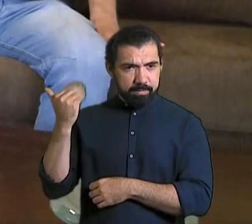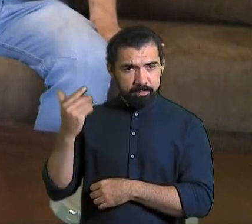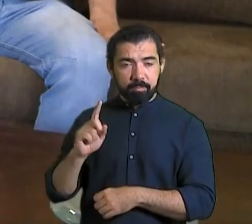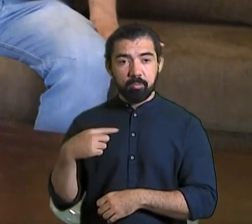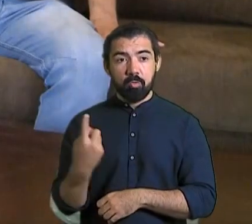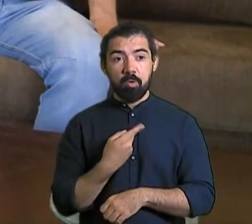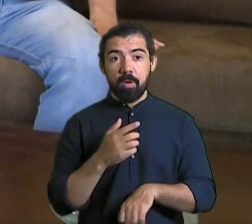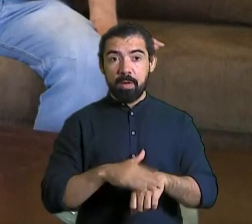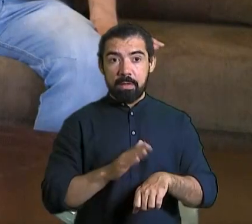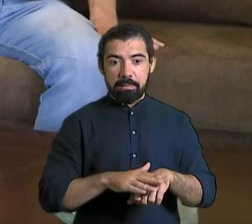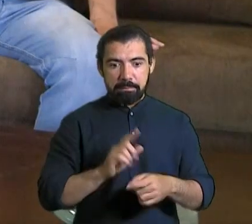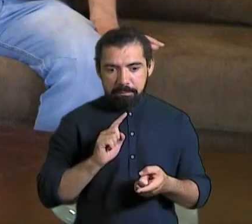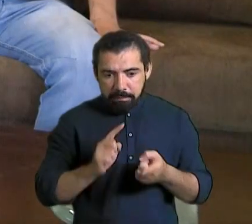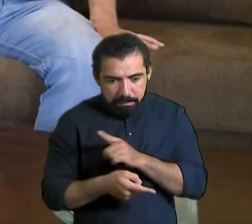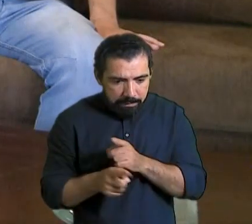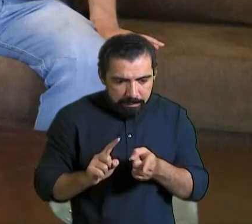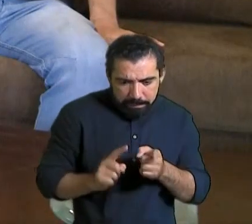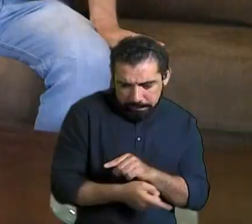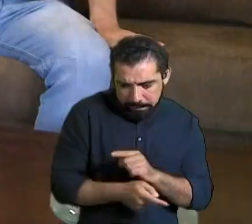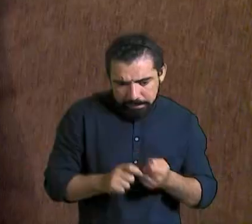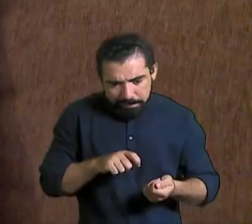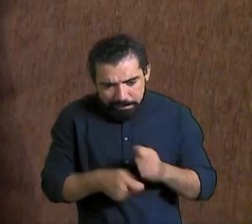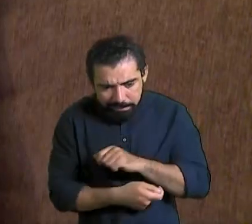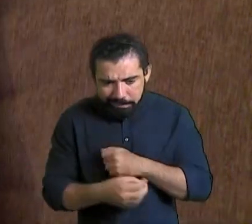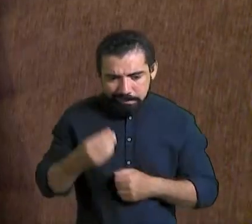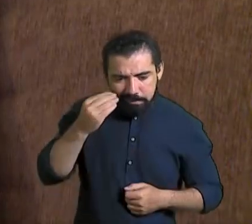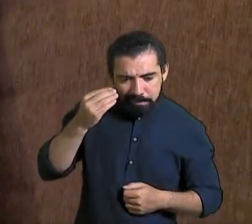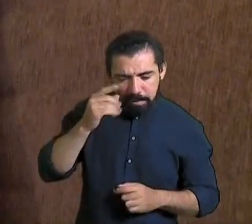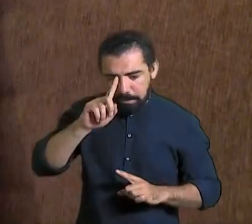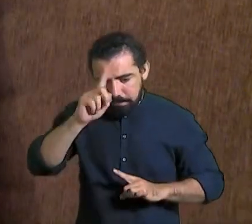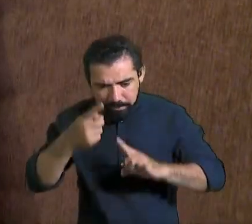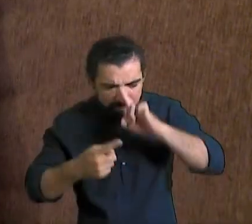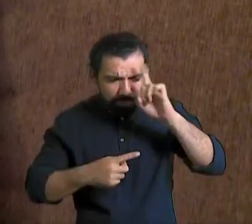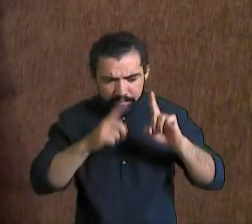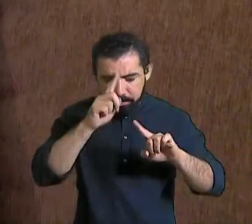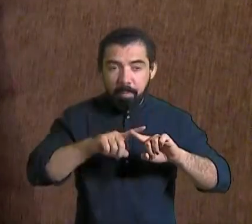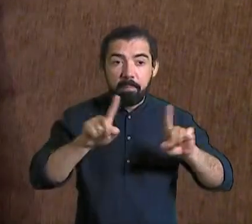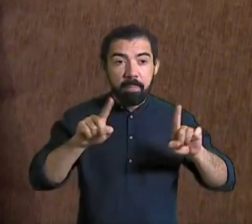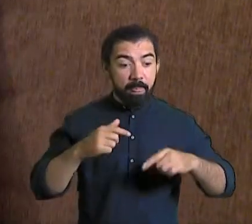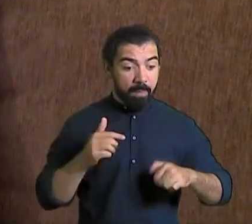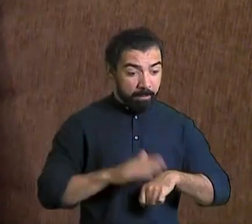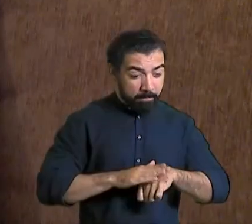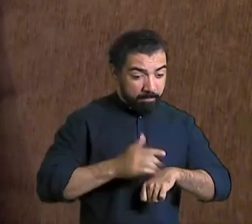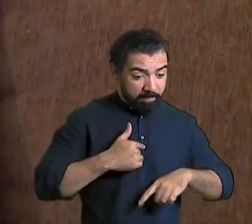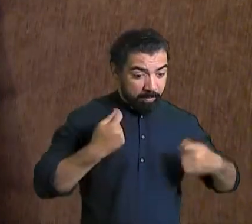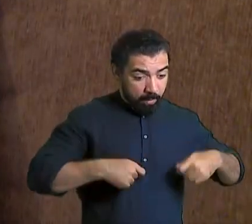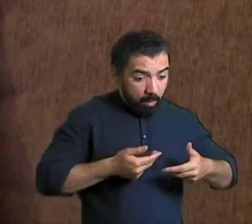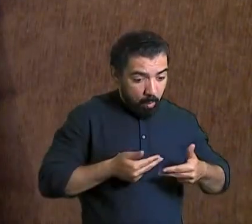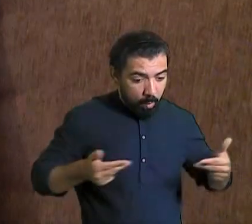fazia muitas coisas no improviso. Mas sempre que eu precisei de alguma coisa,